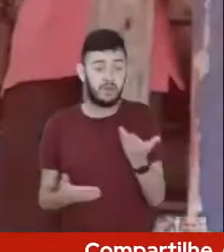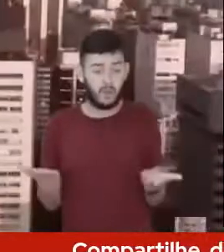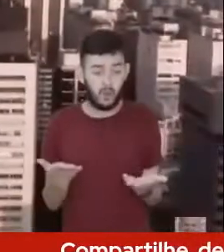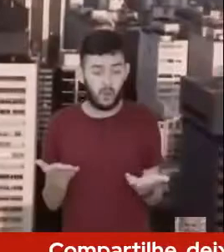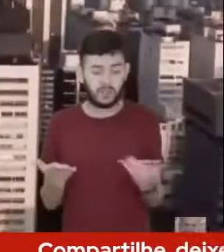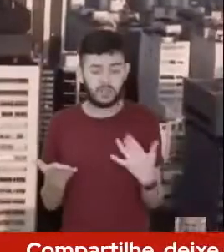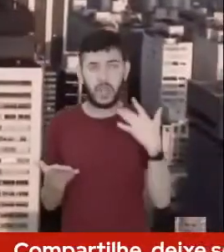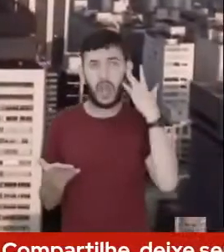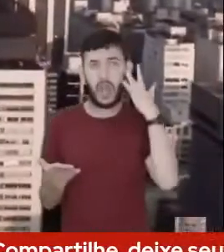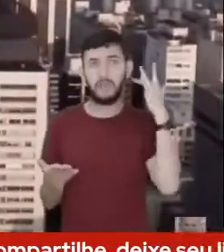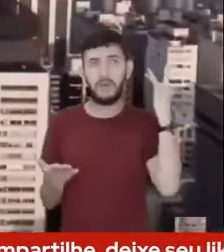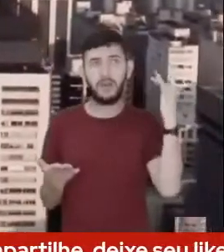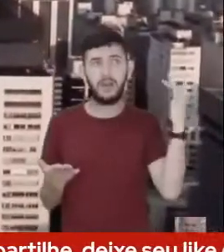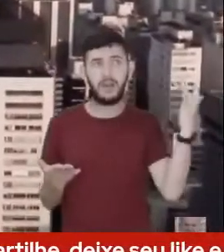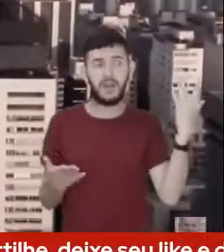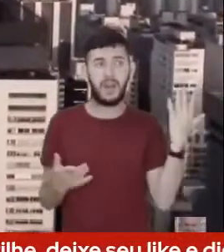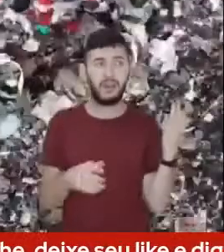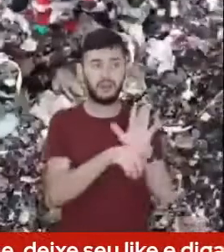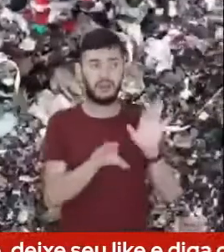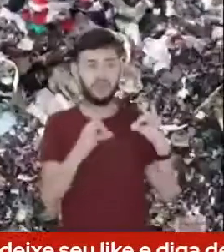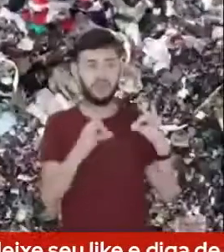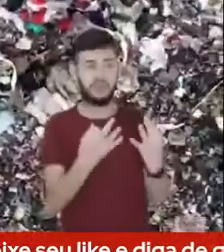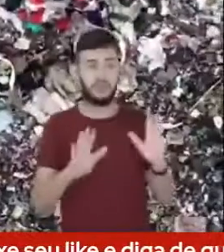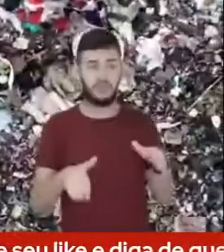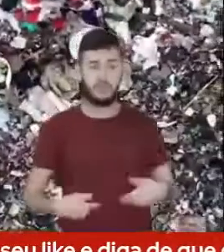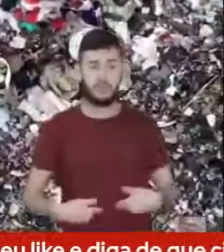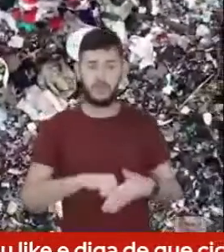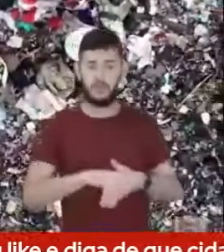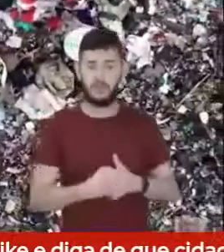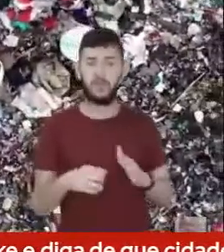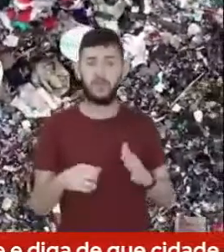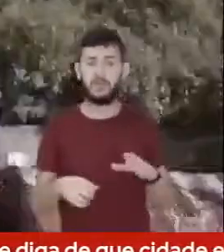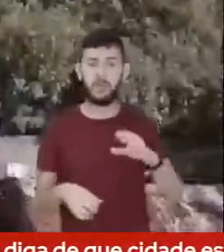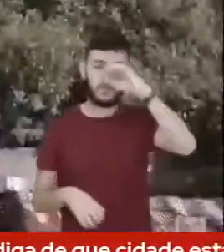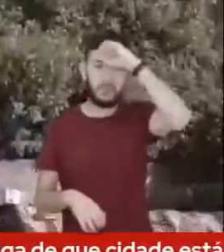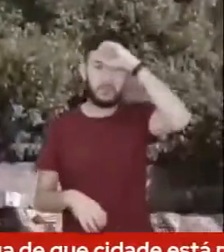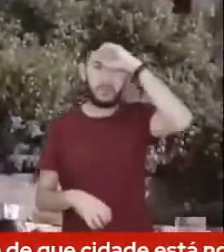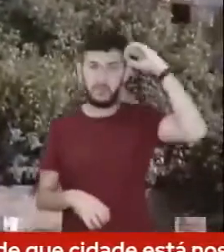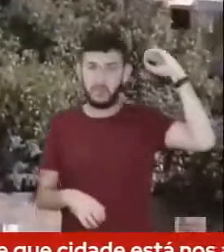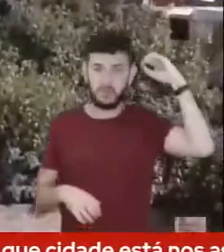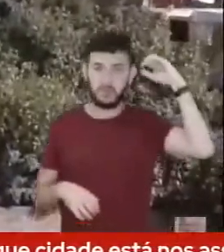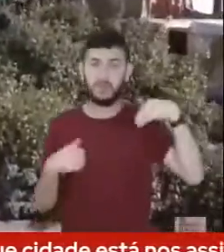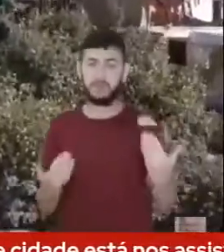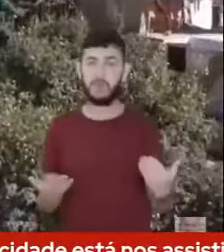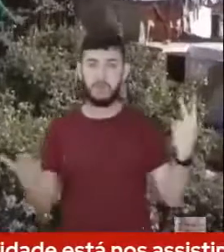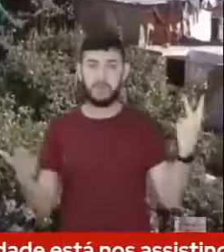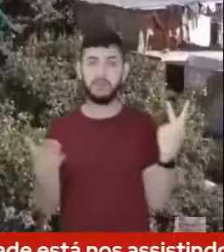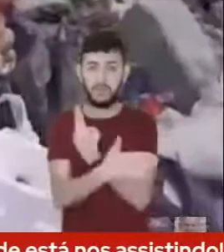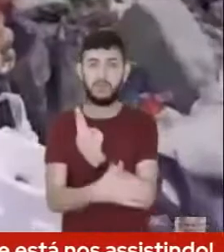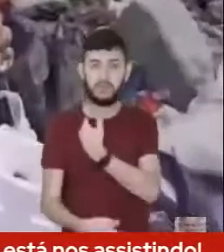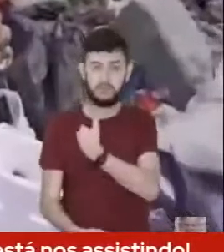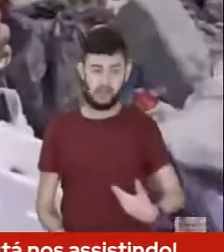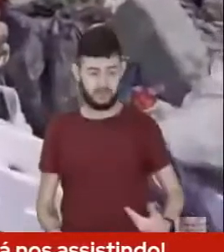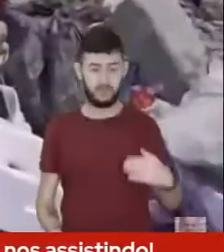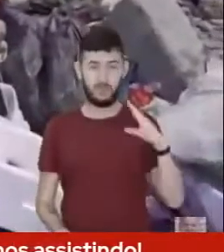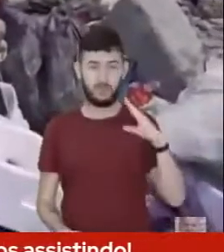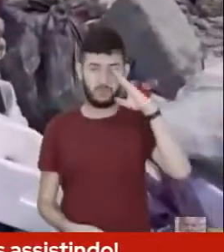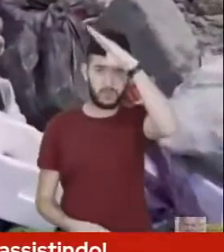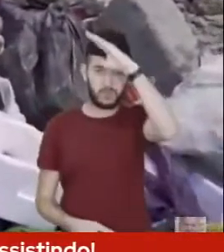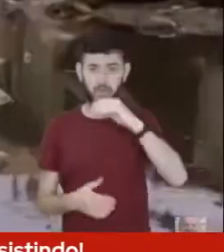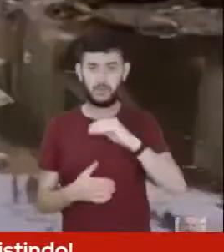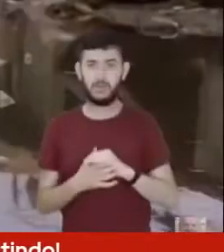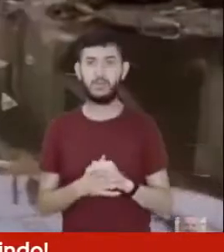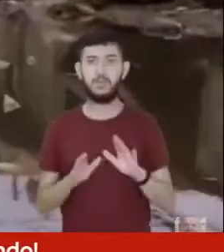Esse cenário começou com Temer e virou tragédia sob o governo de Bolsonaro. Veio a pandemia e, com ela, a crise sanitária